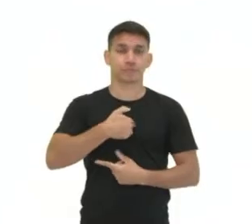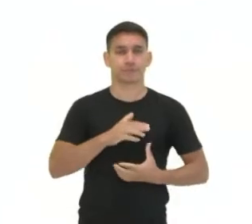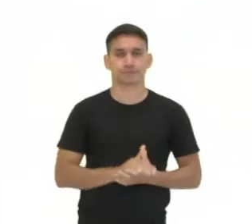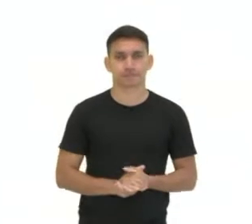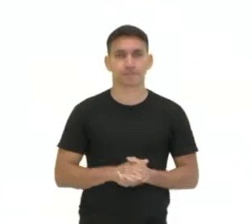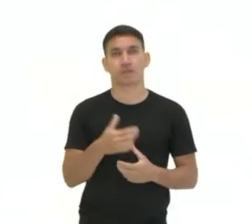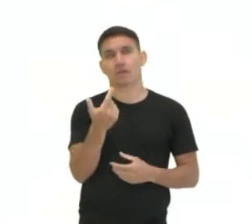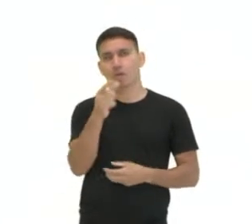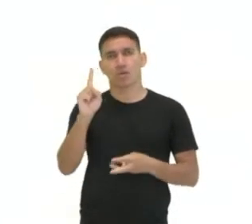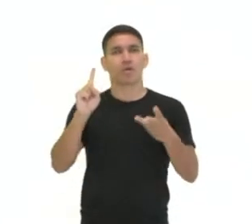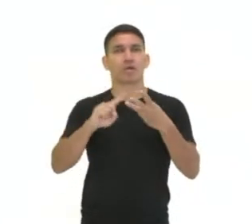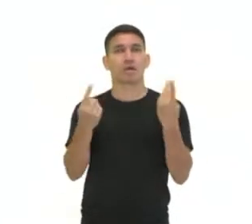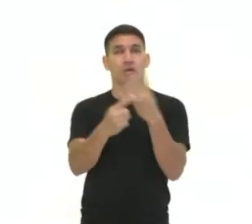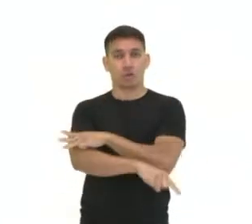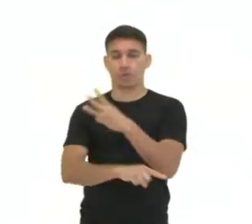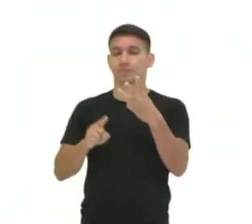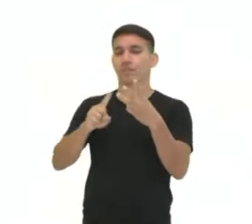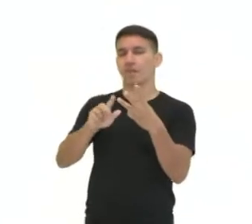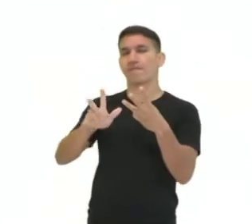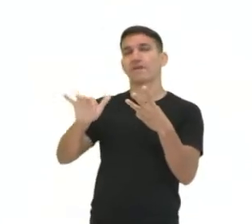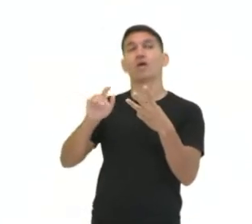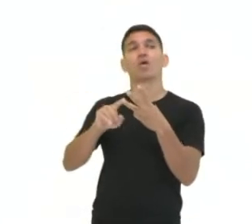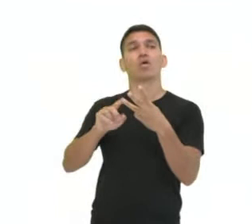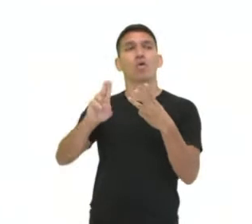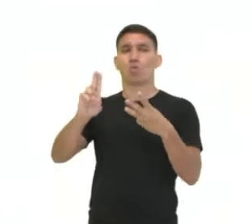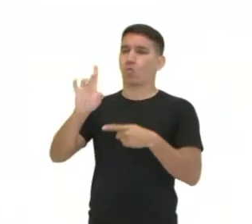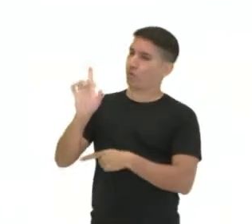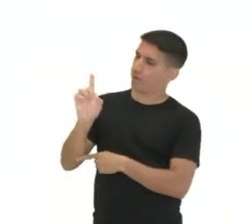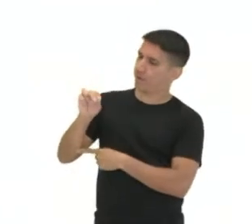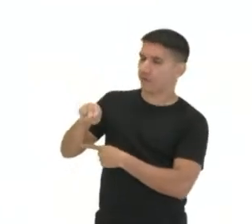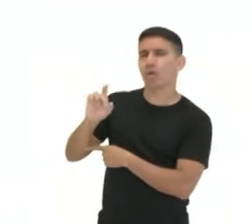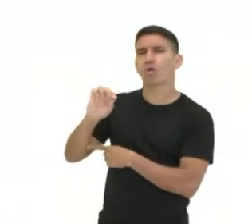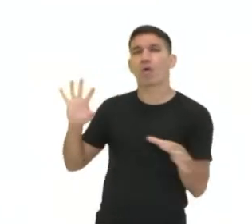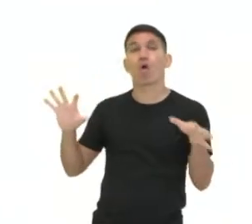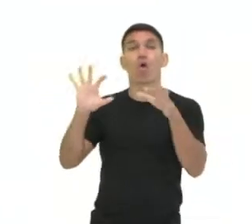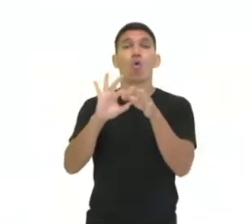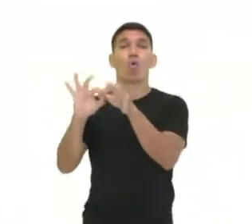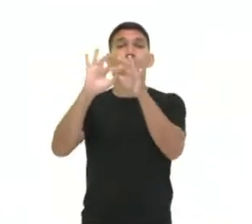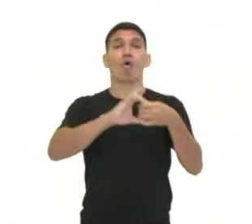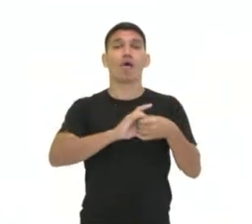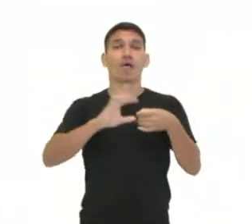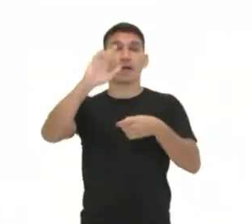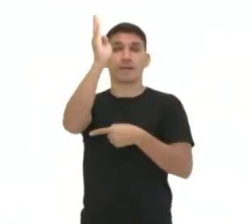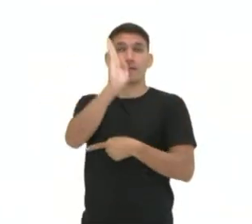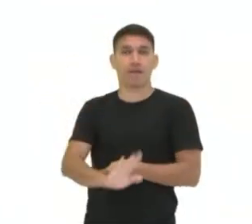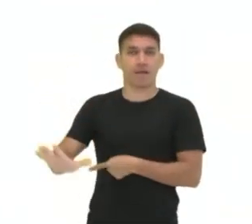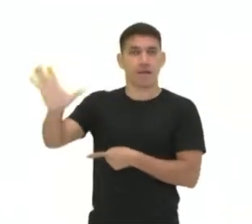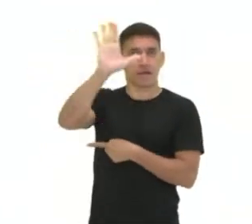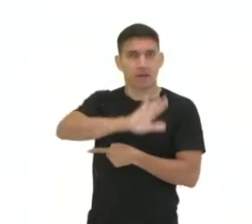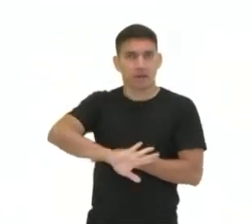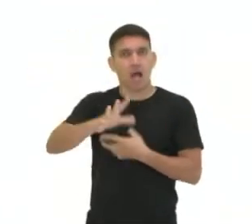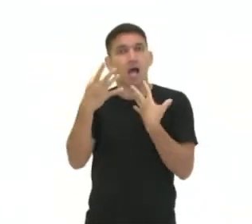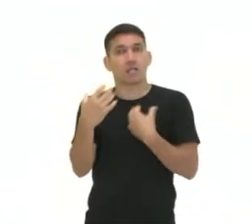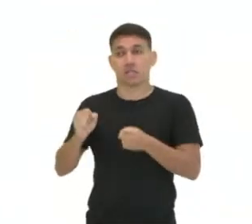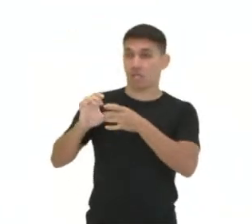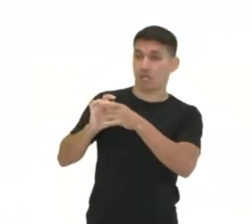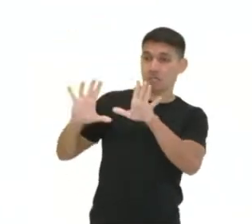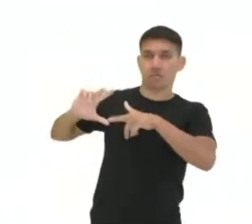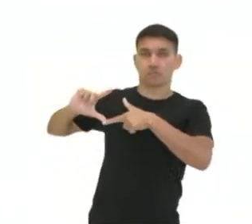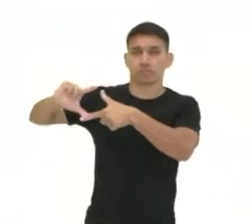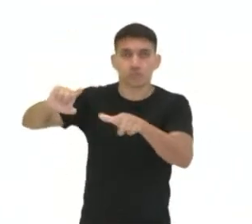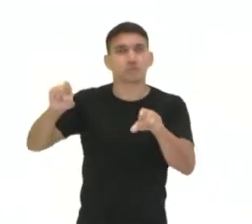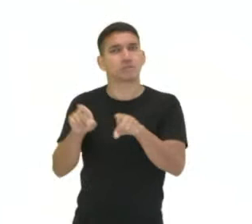E na oposição, nós vamos ter a UDN, União Democrática Nacional. adepta do liberalismo conservador